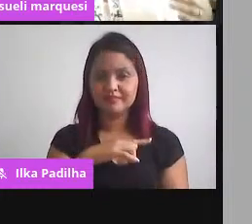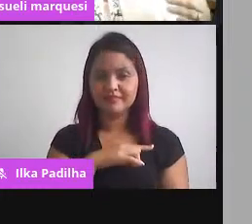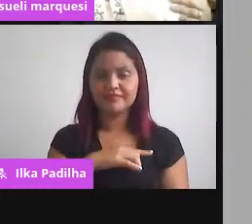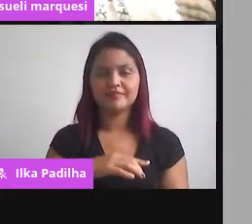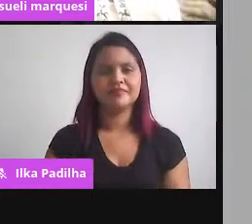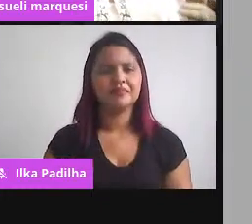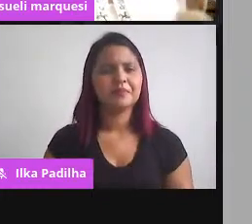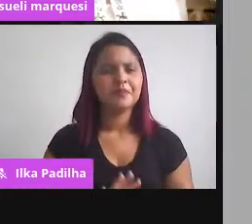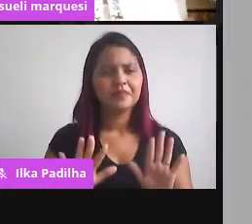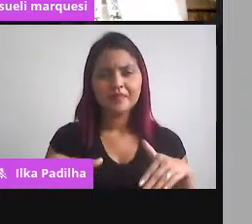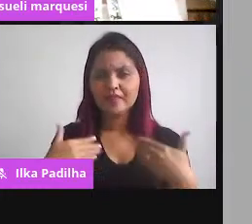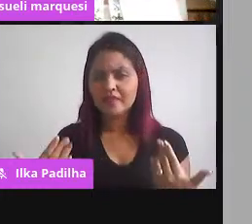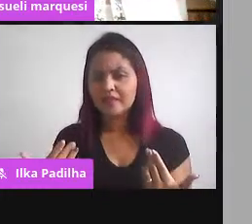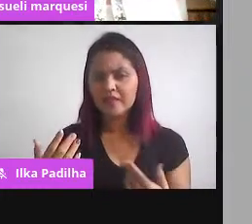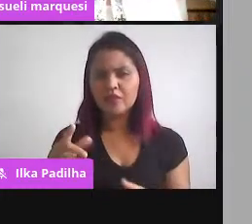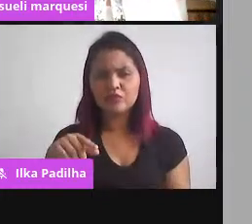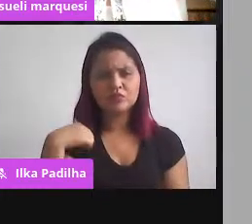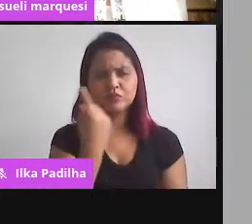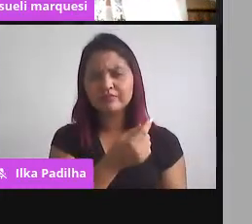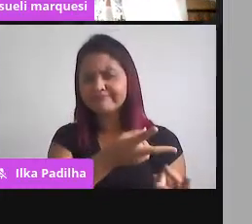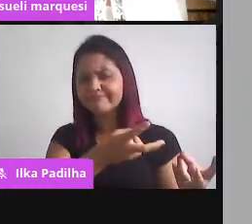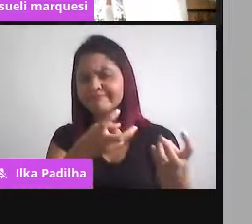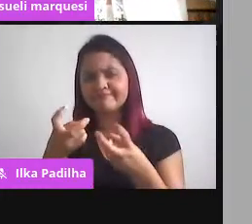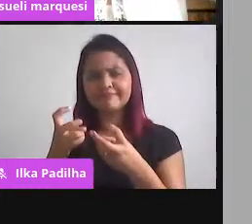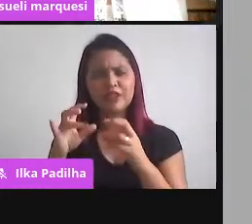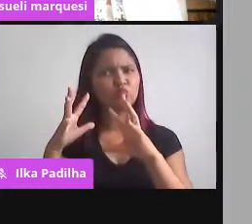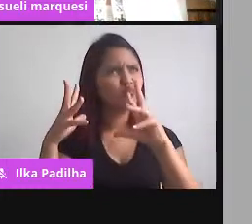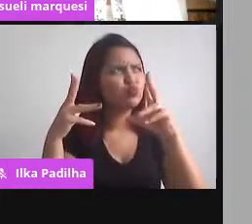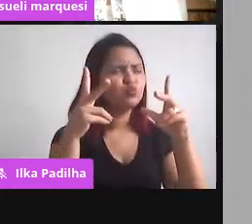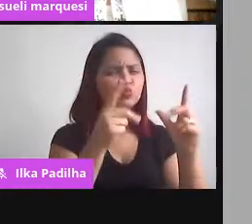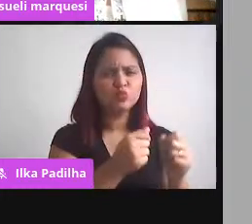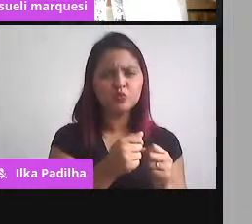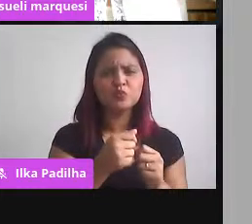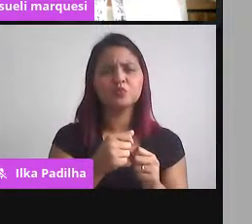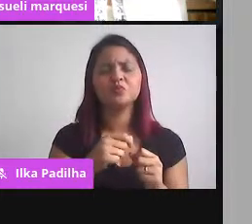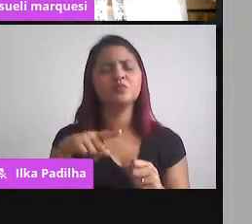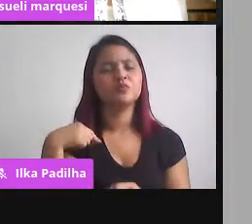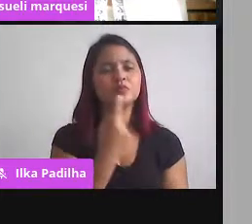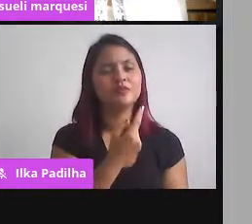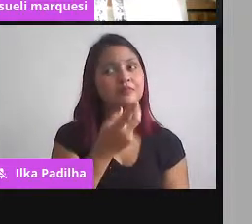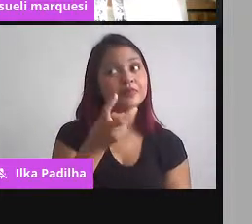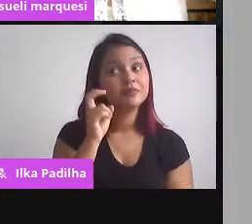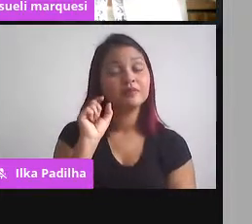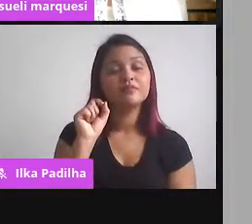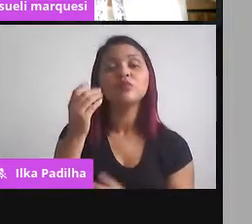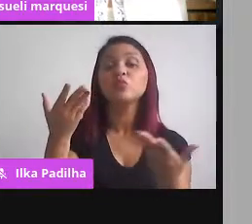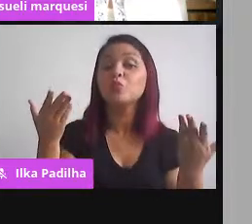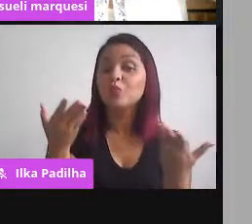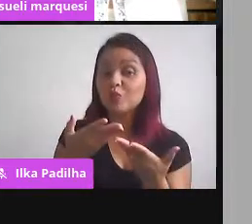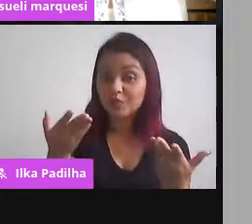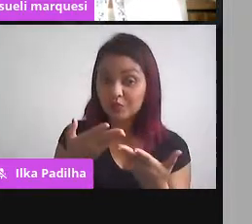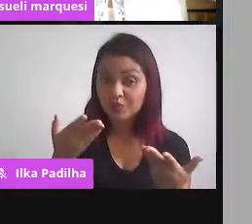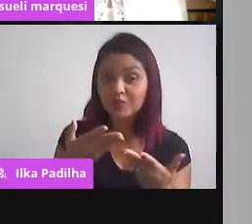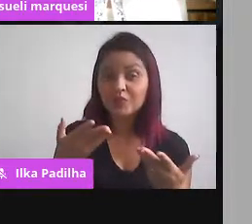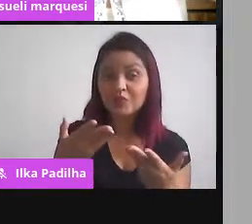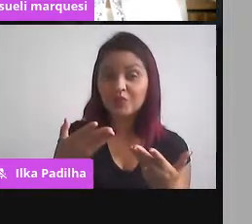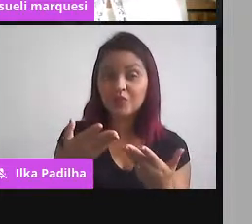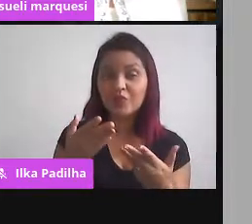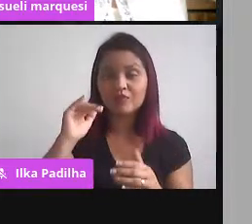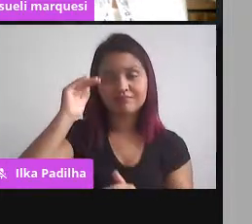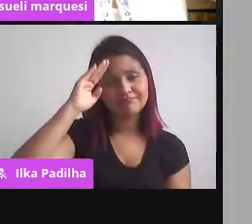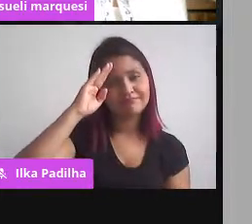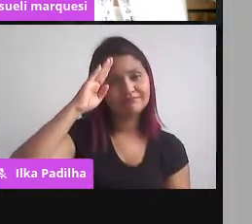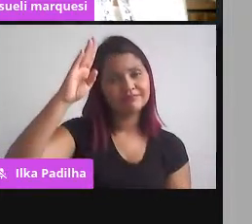sobre todas essas questões, nós vamos verificar que hoje, né, o que rege a